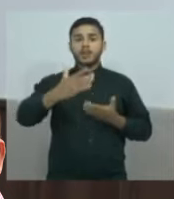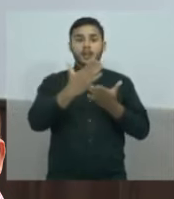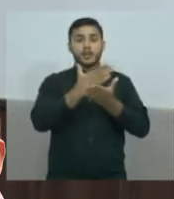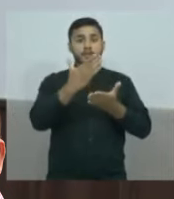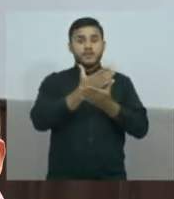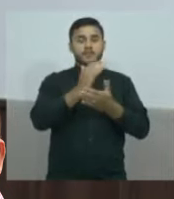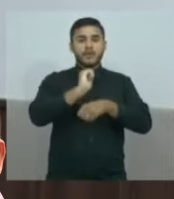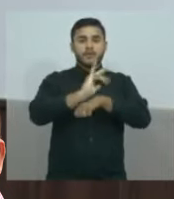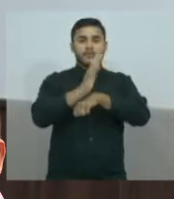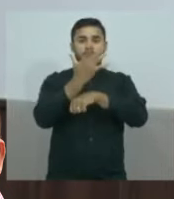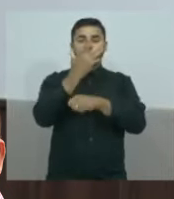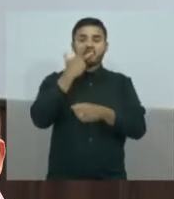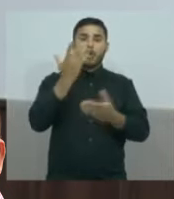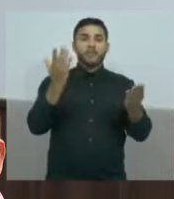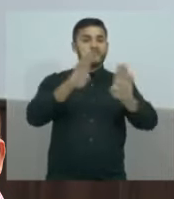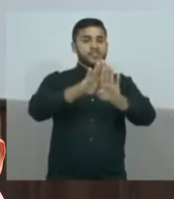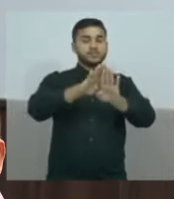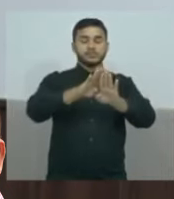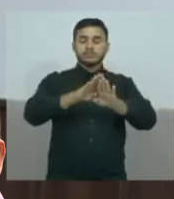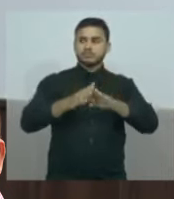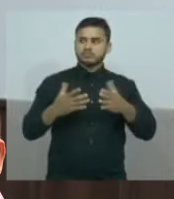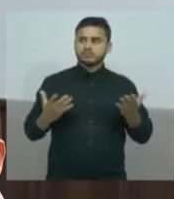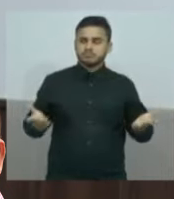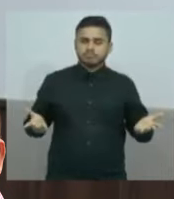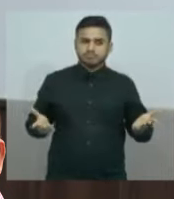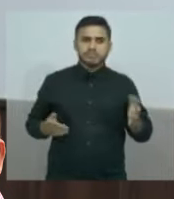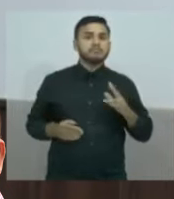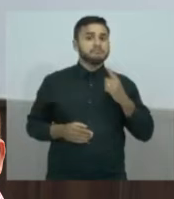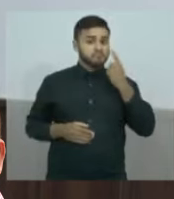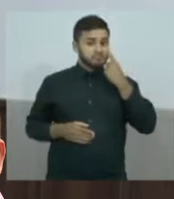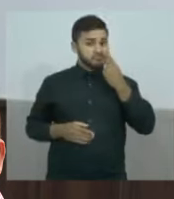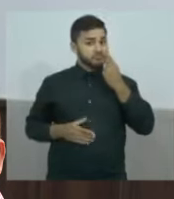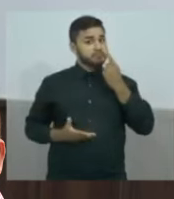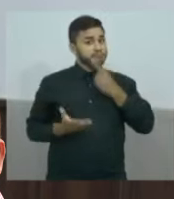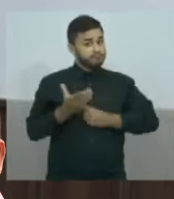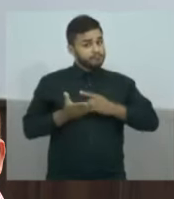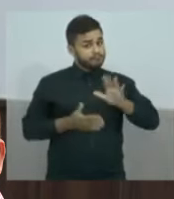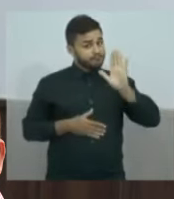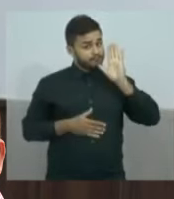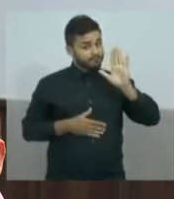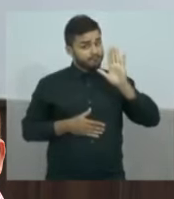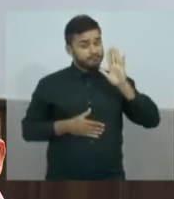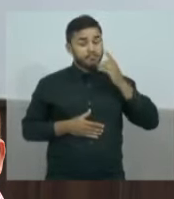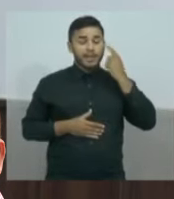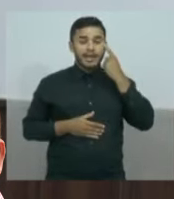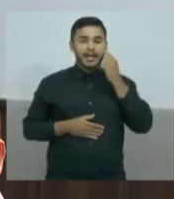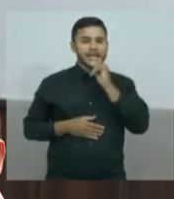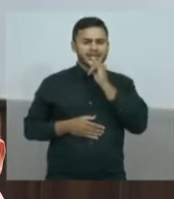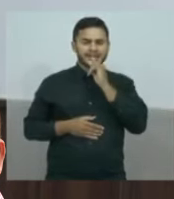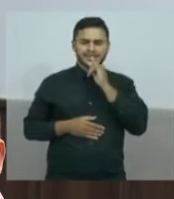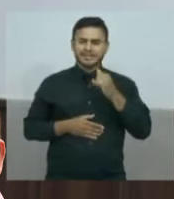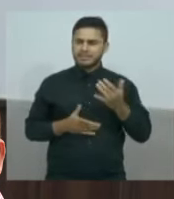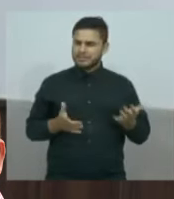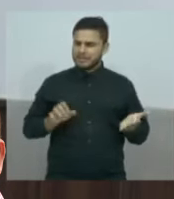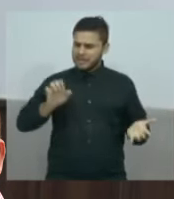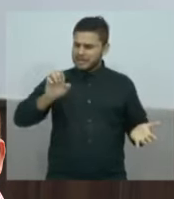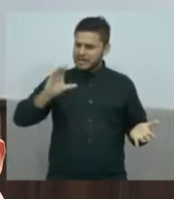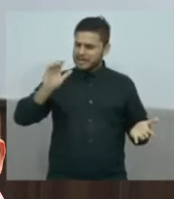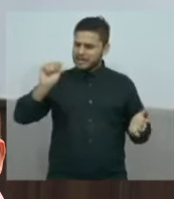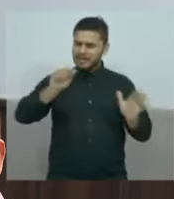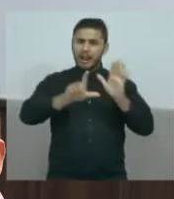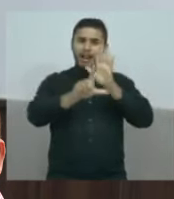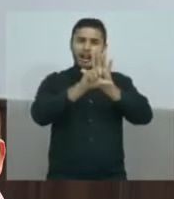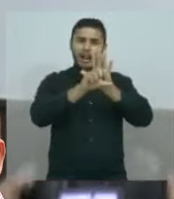ECA nunca menciona, nem mencionou, a homossexualidade como indicativo de que uma obra deva ser